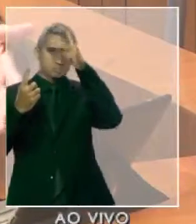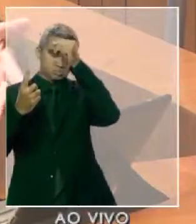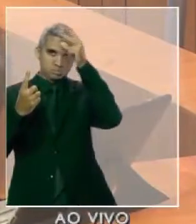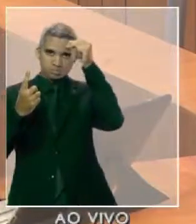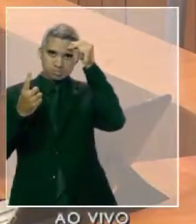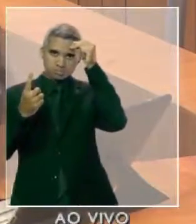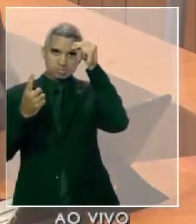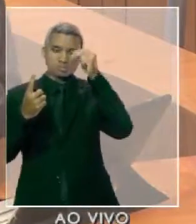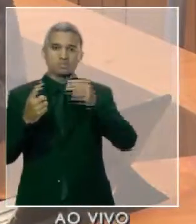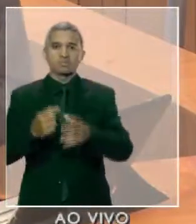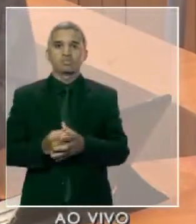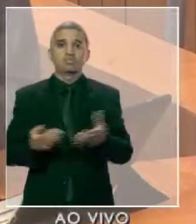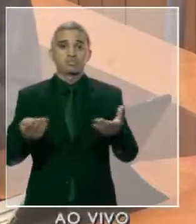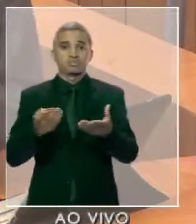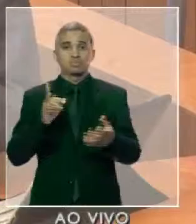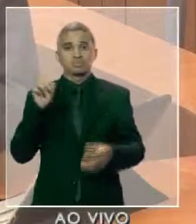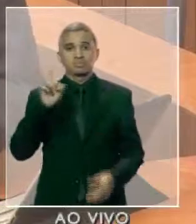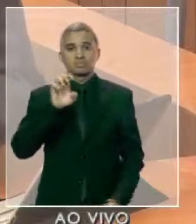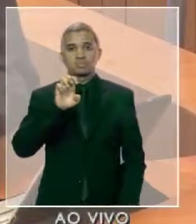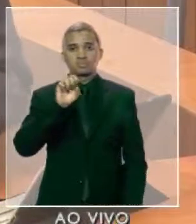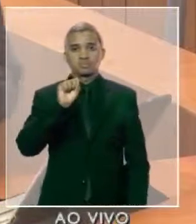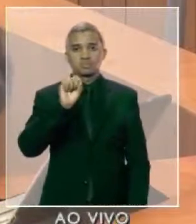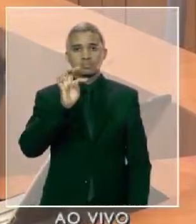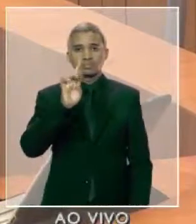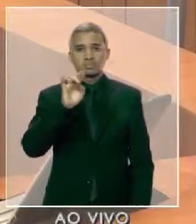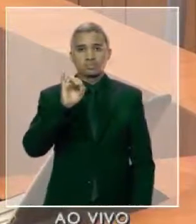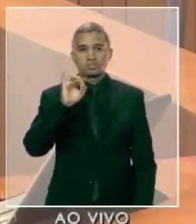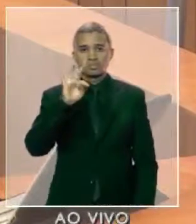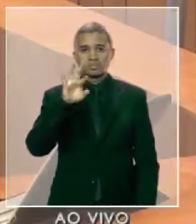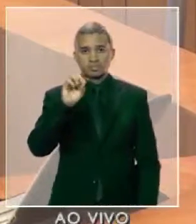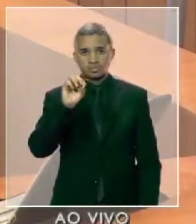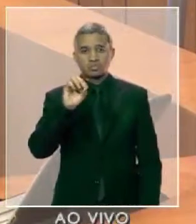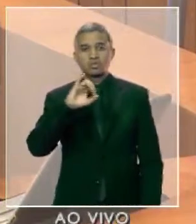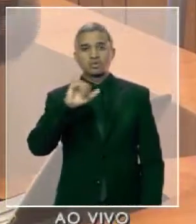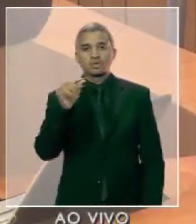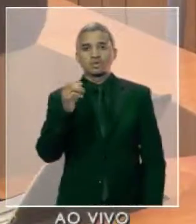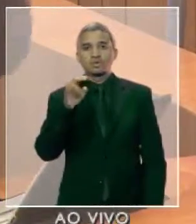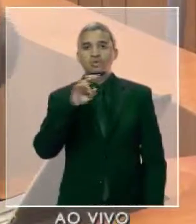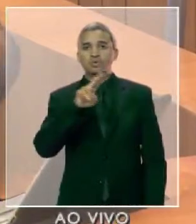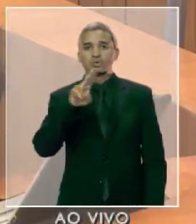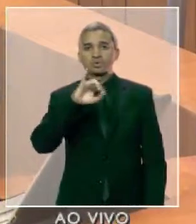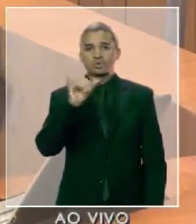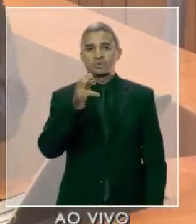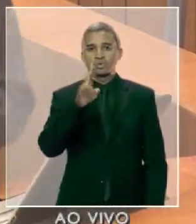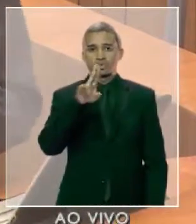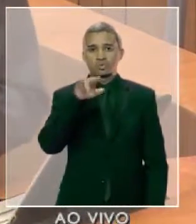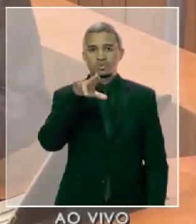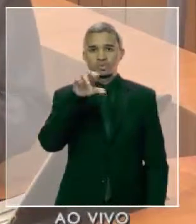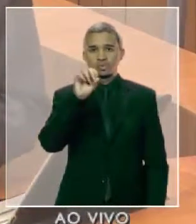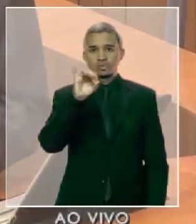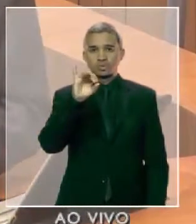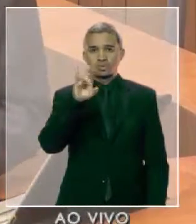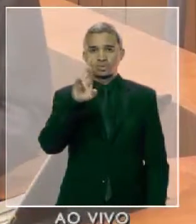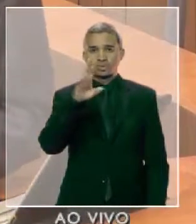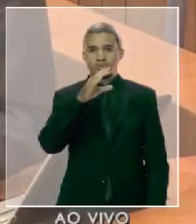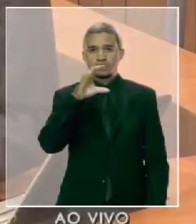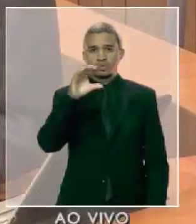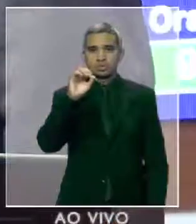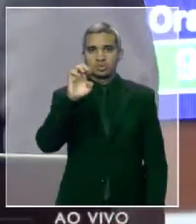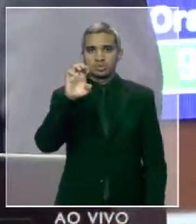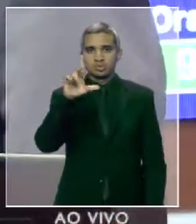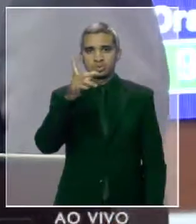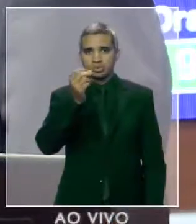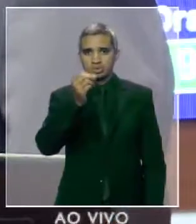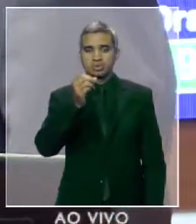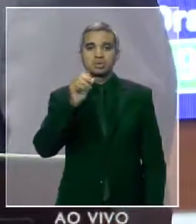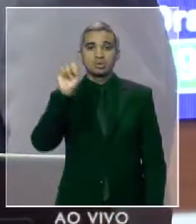a prefeito hoje em Estreito, que é o Júnior Coelho, filho do Zequinha Coelho, que é ex-prefeito do município, uma grande liderança,